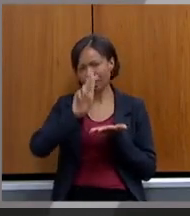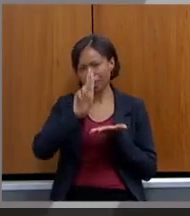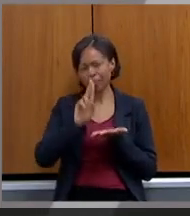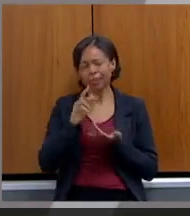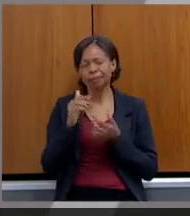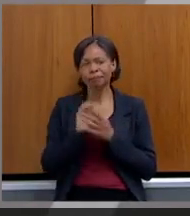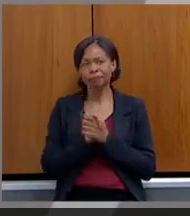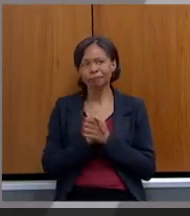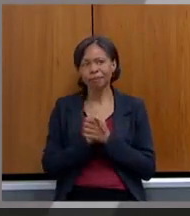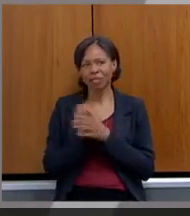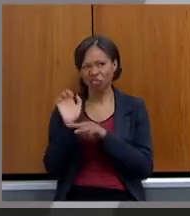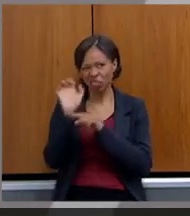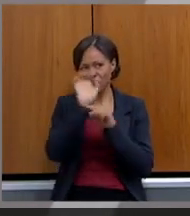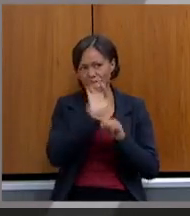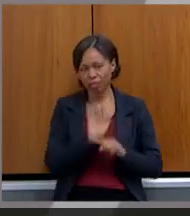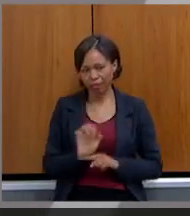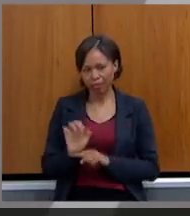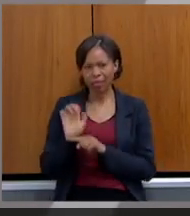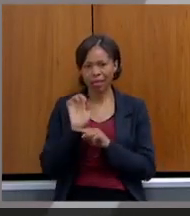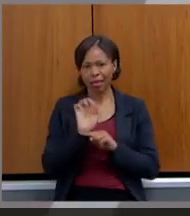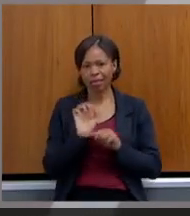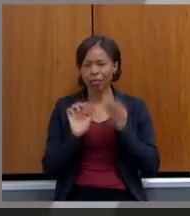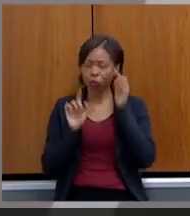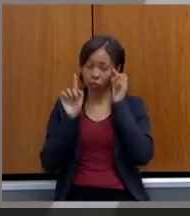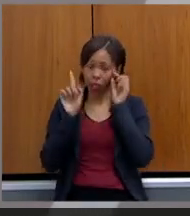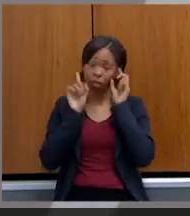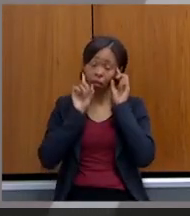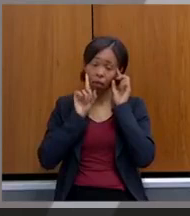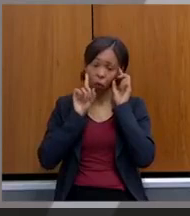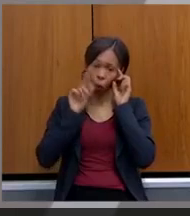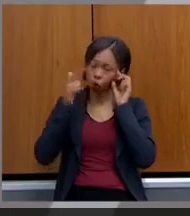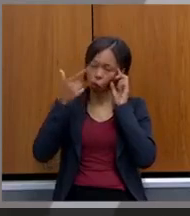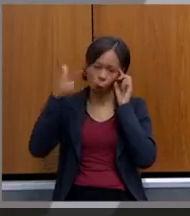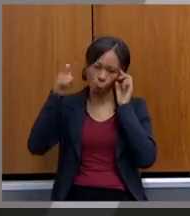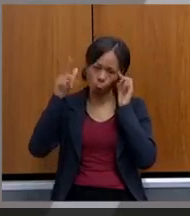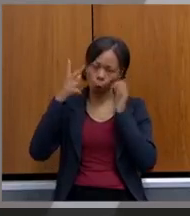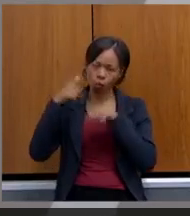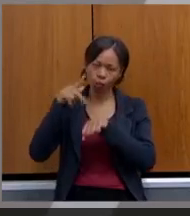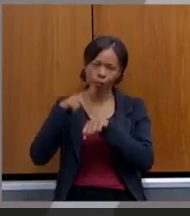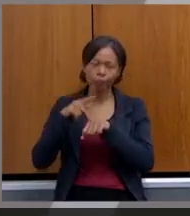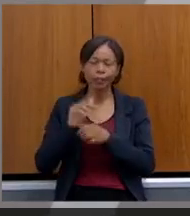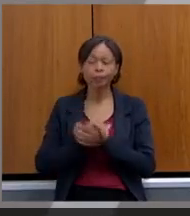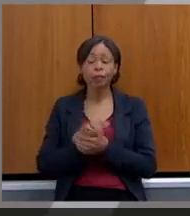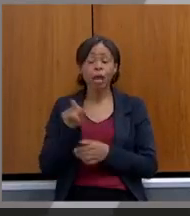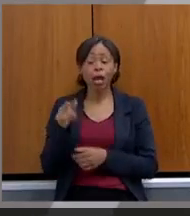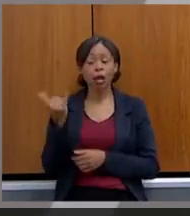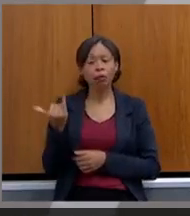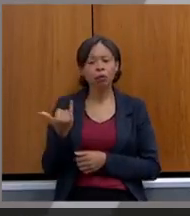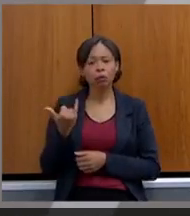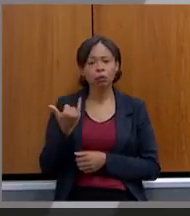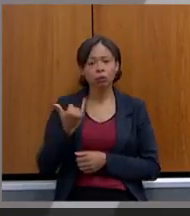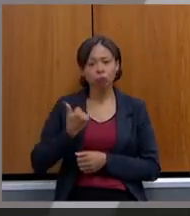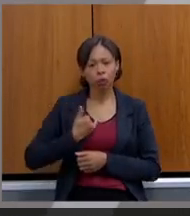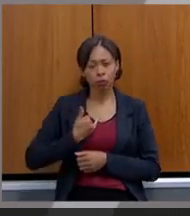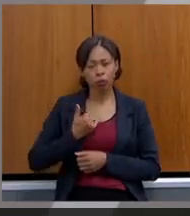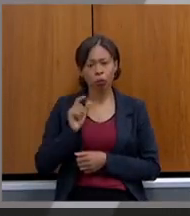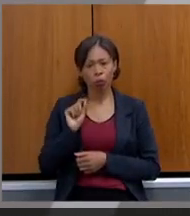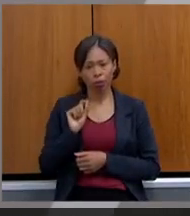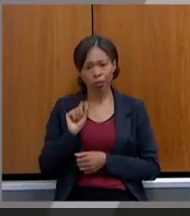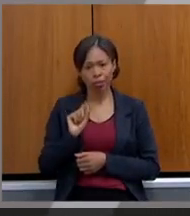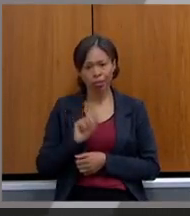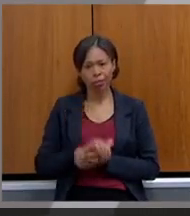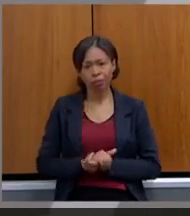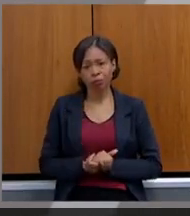e vários estados ela está sediada no Arizona aonde ela moça Dilson seguir sabe o deputado agora Tá